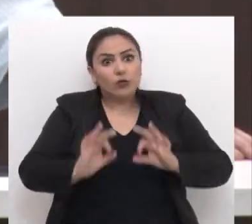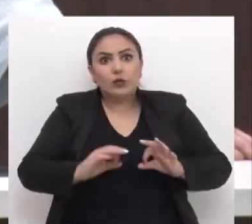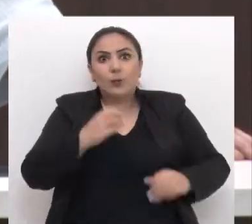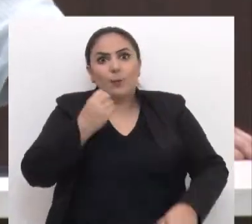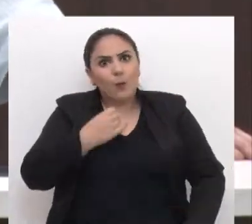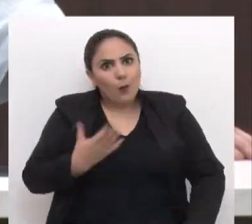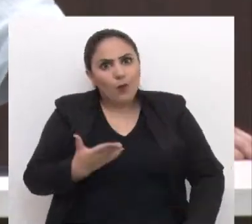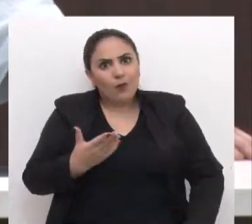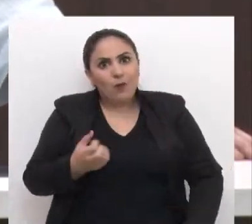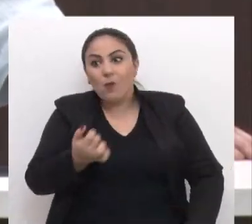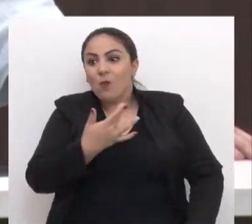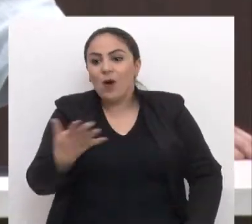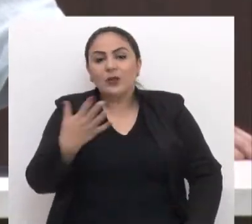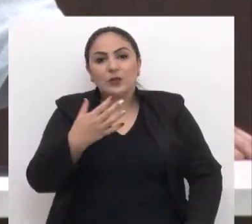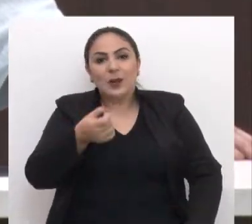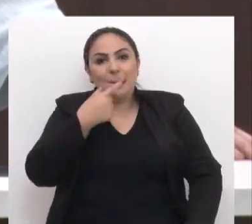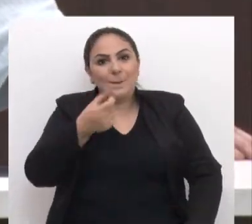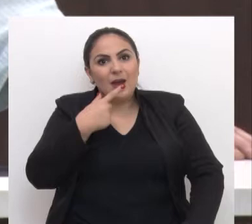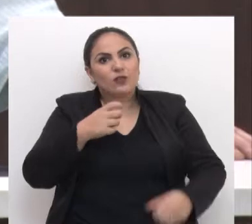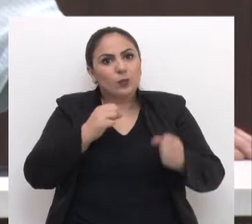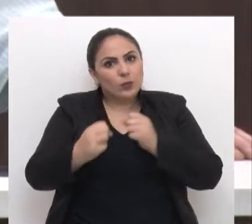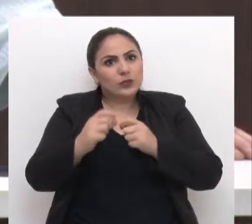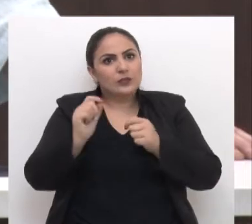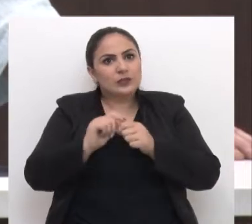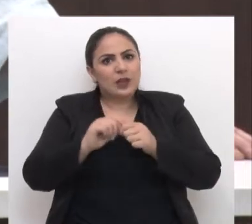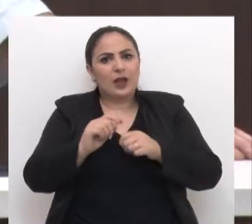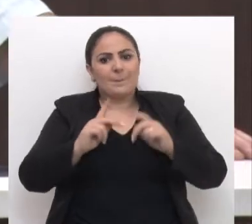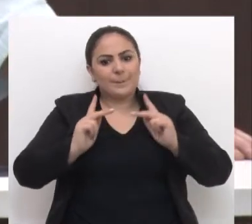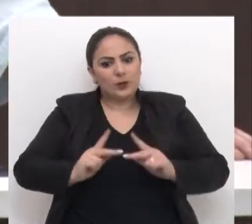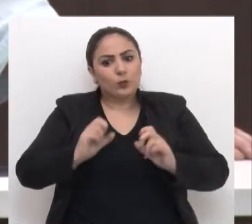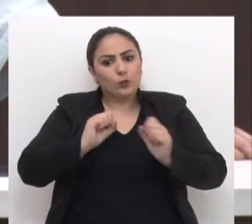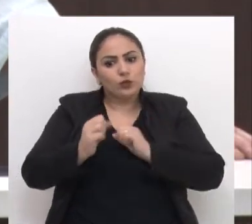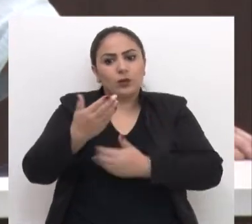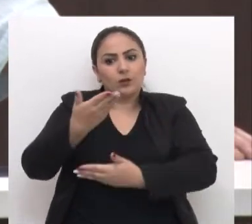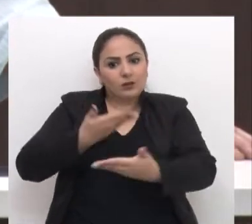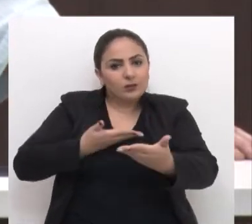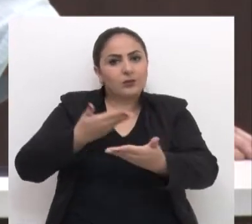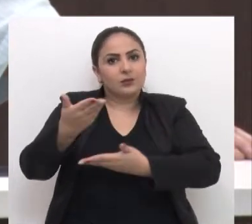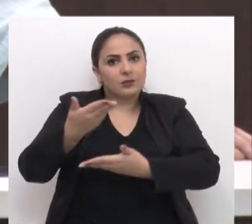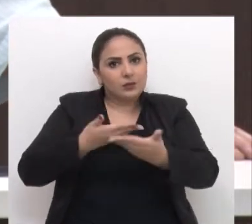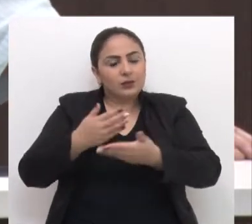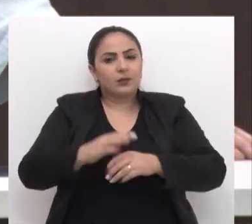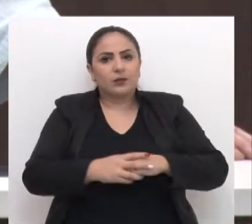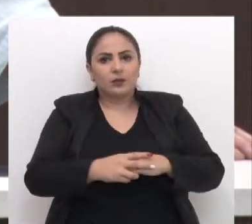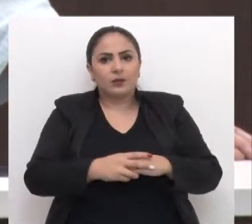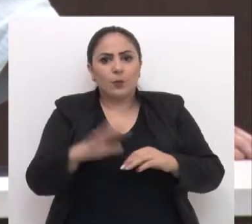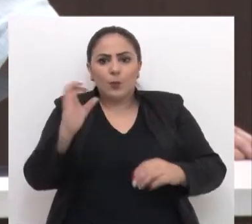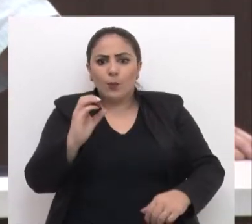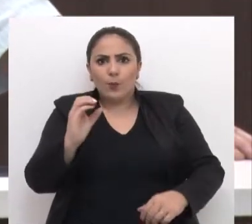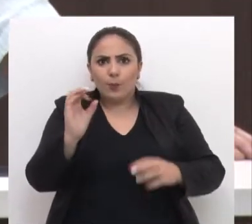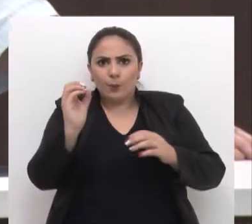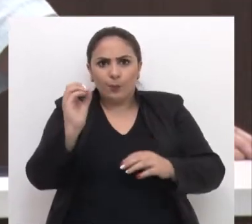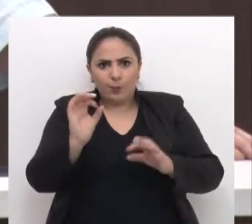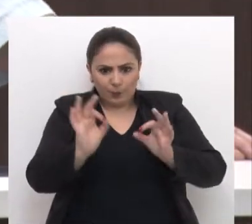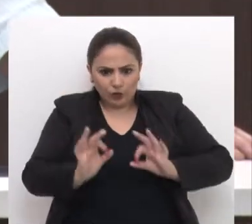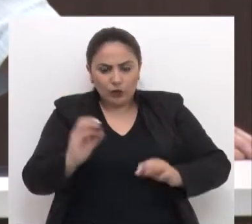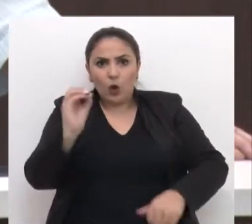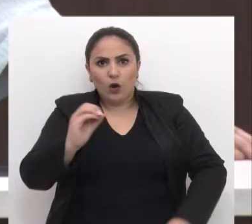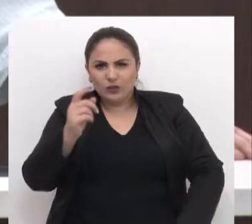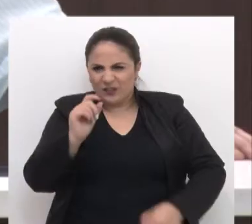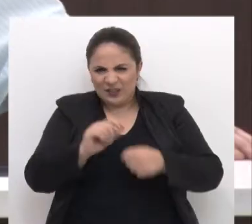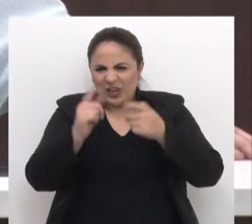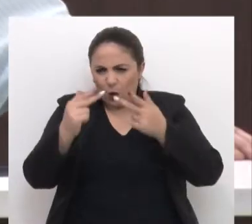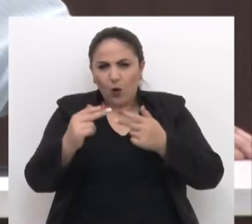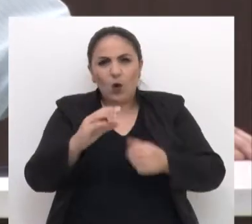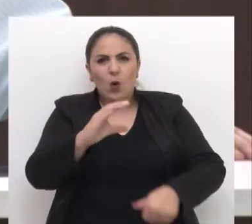que não... É um baita projeto, viu? Quantos remédios podia ser... as pessoas se trocar? Viu? É um projeto excelente.